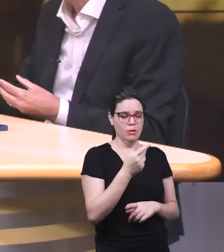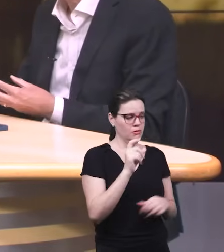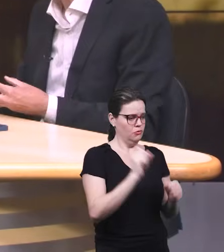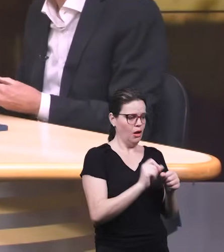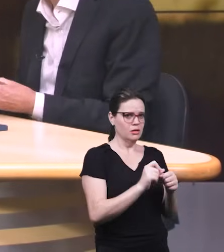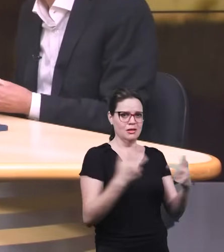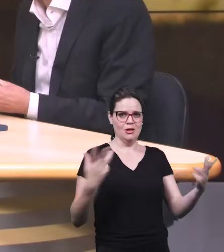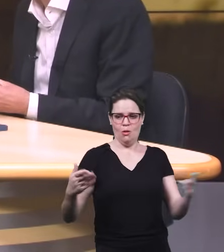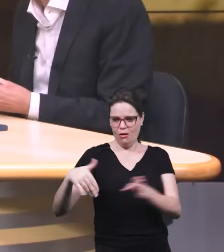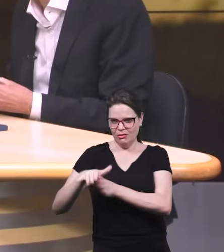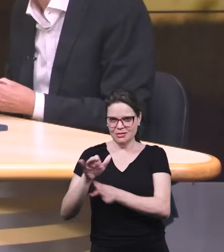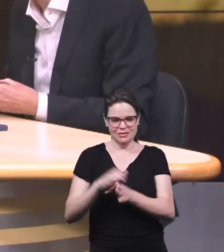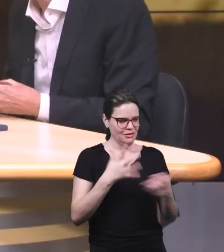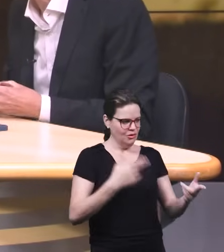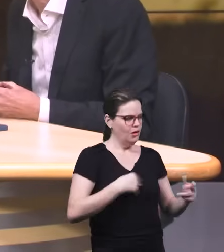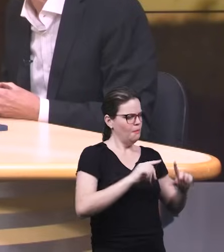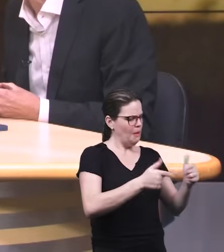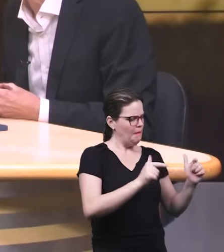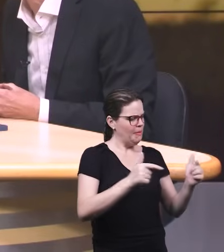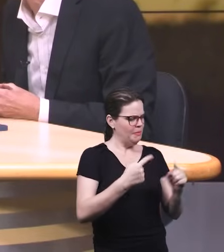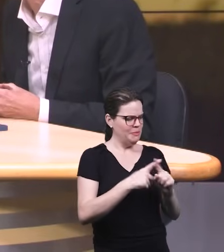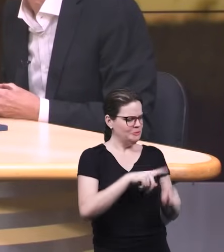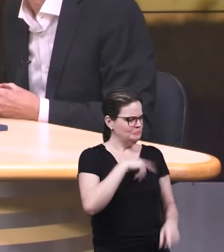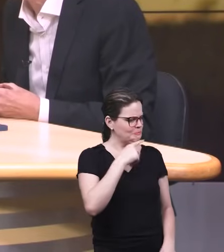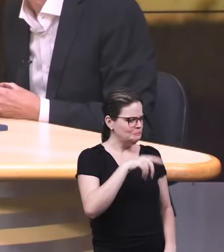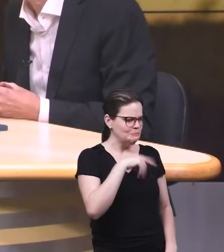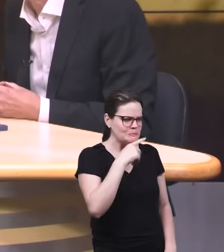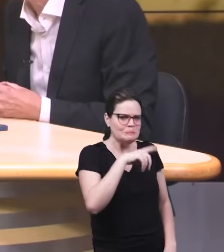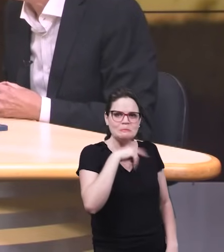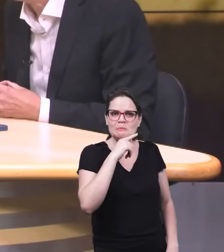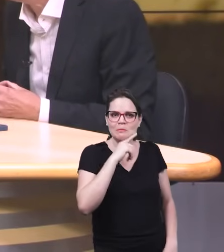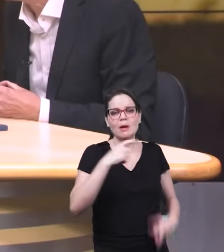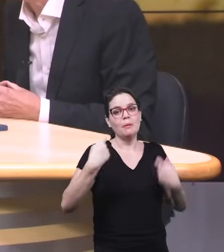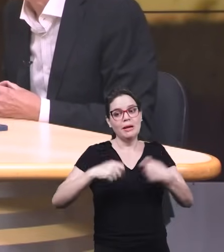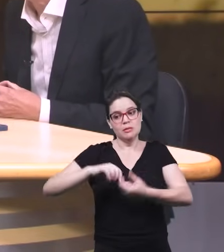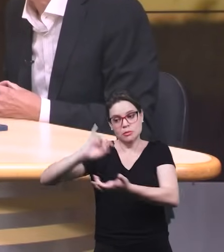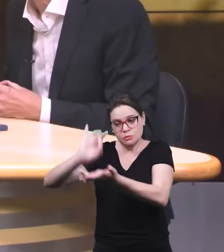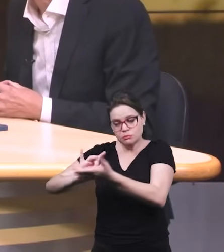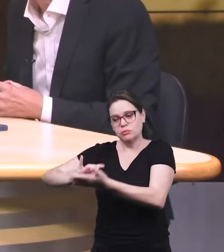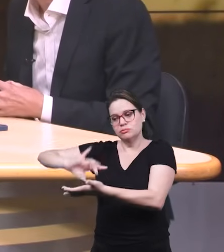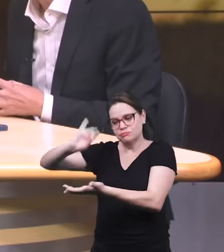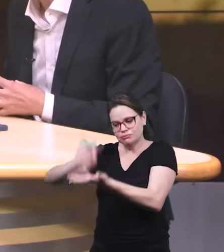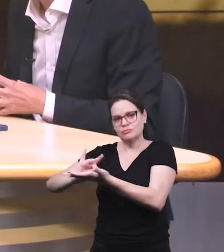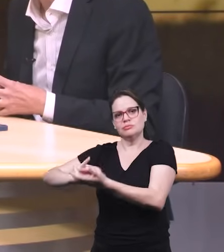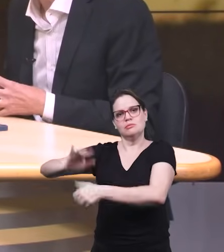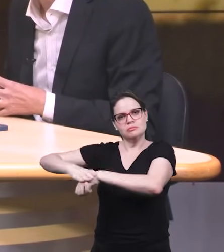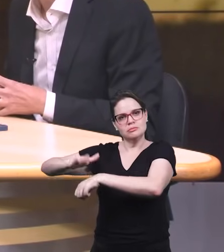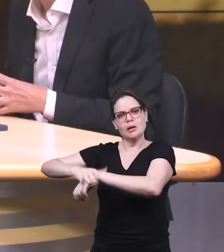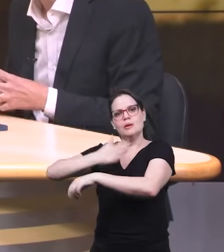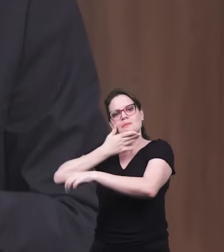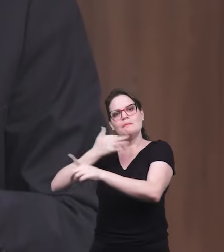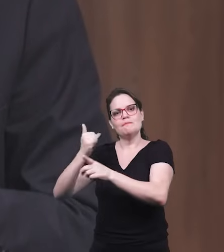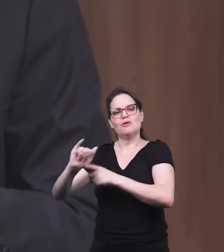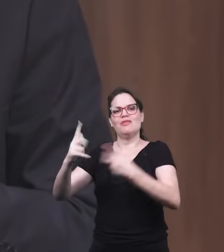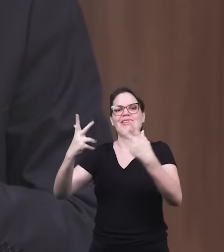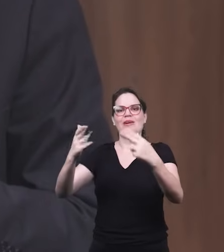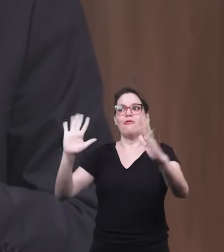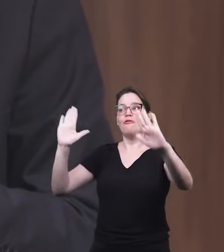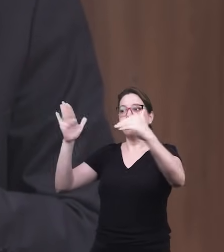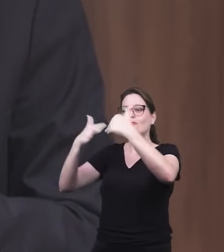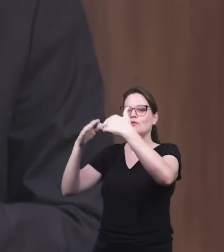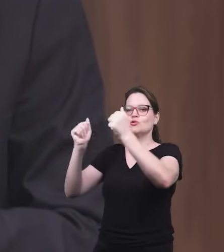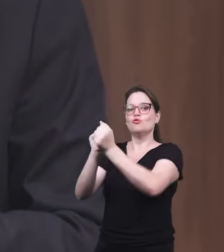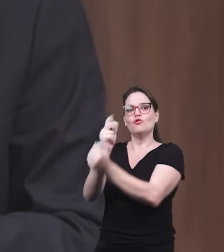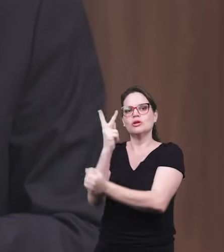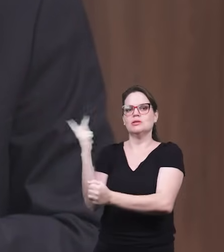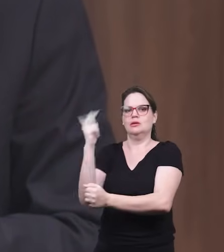tudo. Então é aquela mãe que compreende que certas coisas mais profundas do seu filho, certas coisas ali muito ligadas a uma